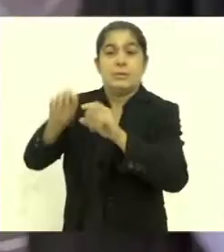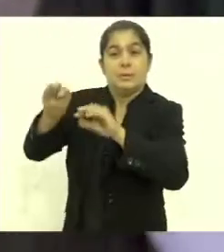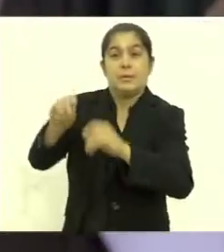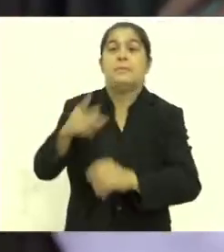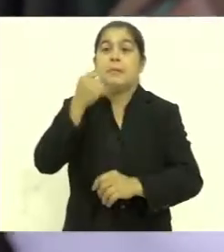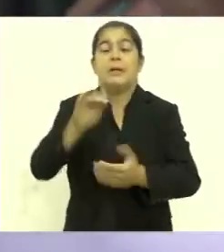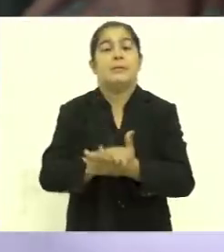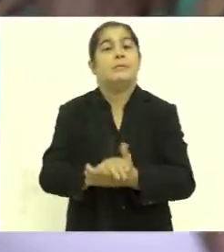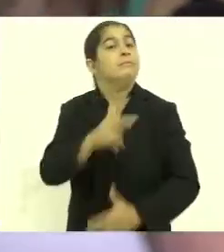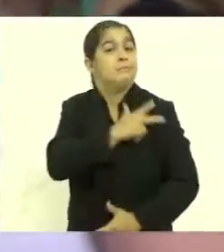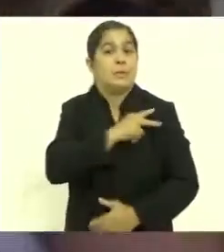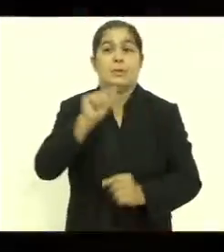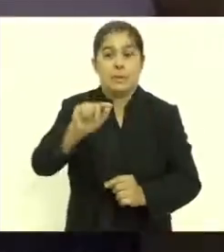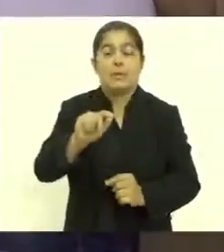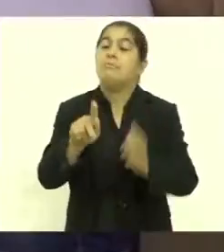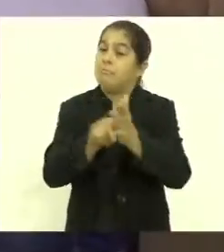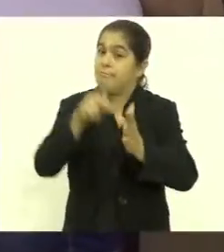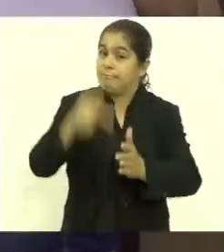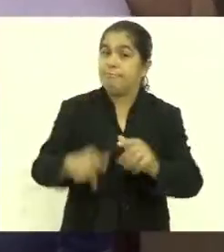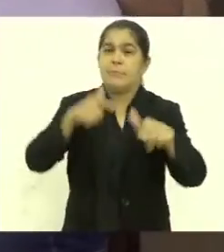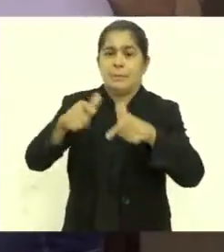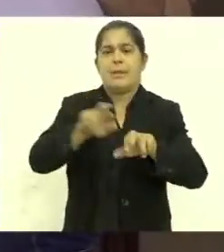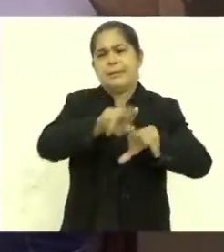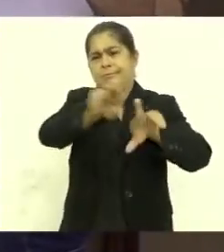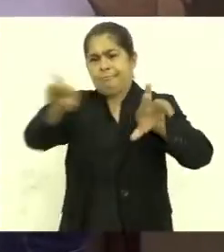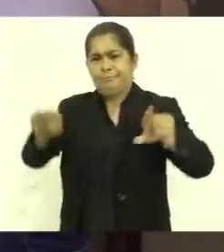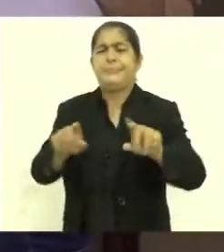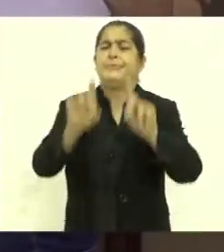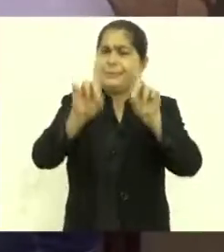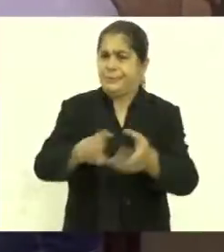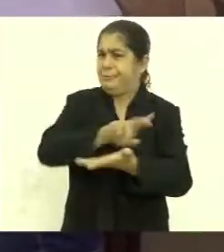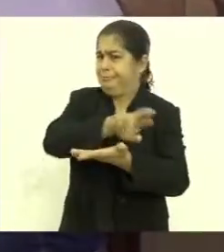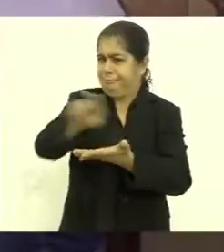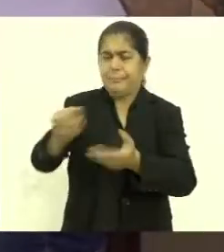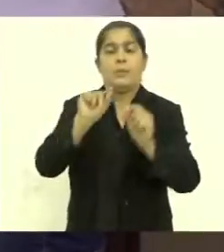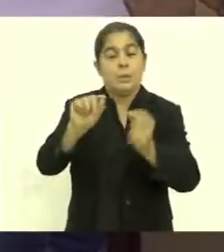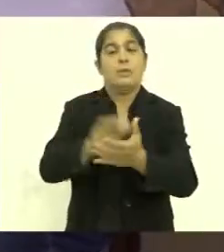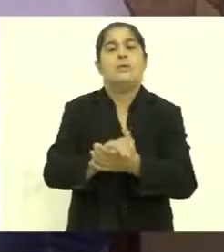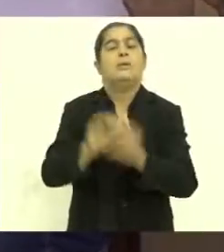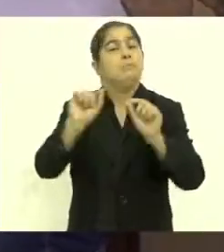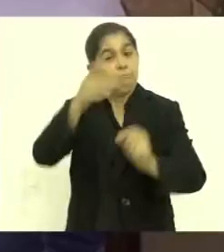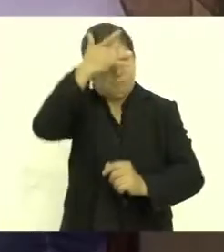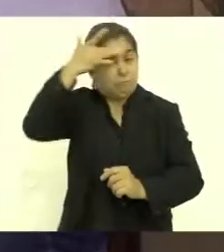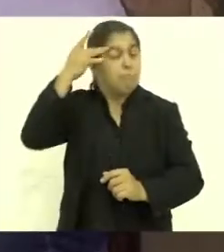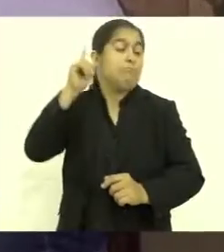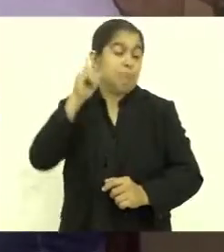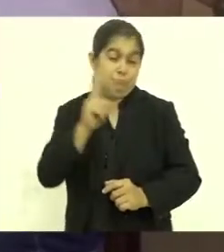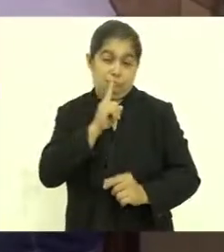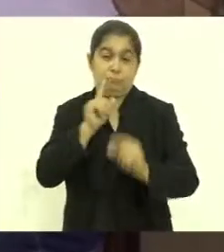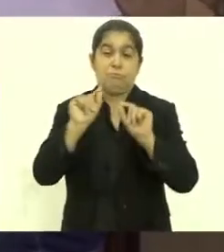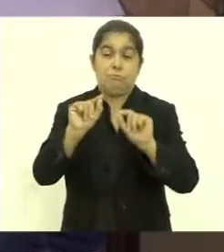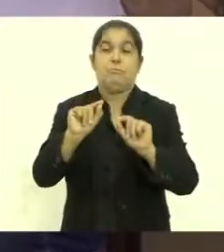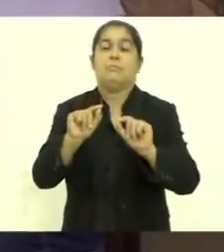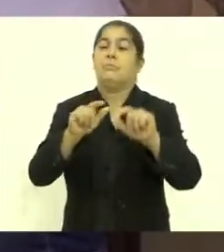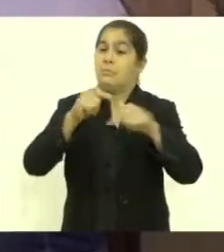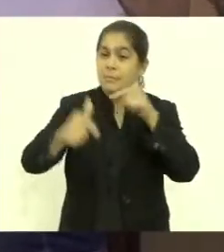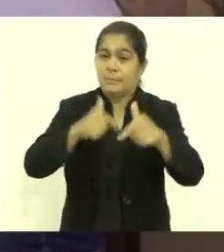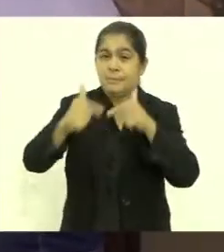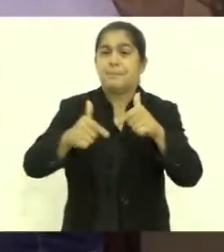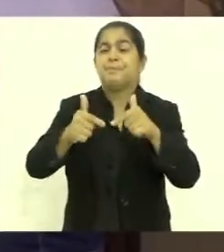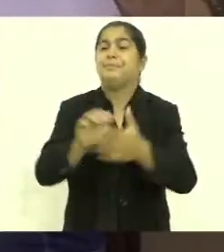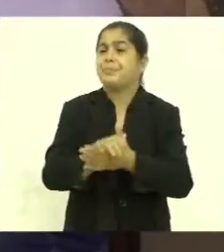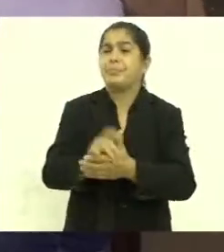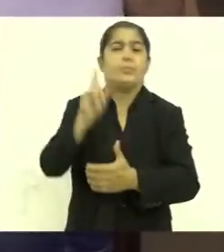para usuários e pais. A FUNAD é uma instituição que trabalha em todas as áreas da deficiência e nós temos também as pessoas surdas,